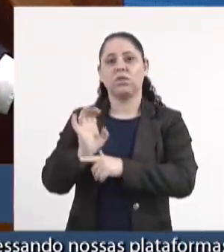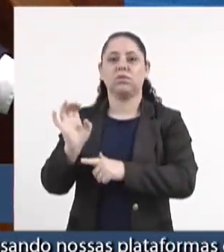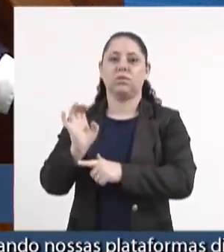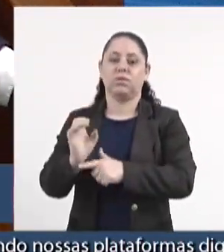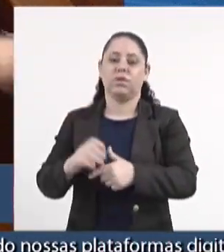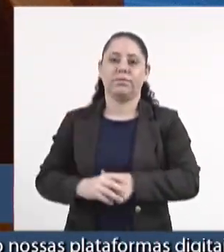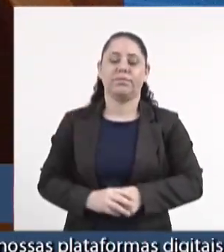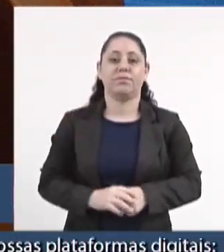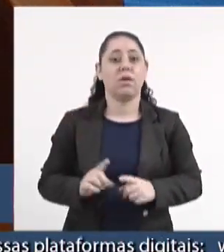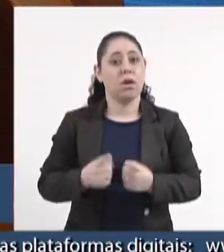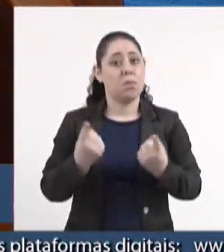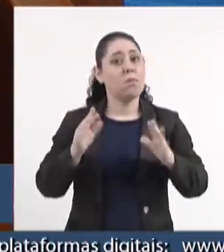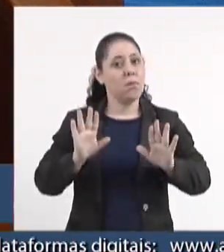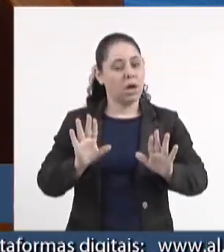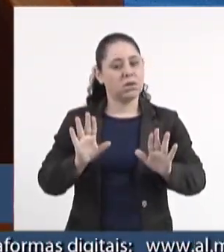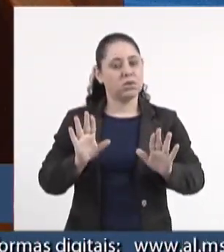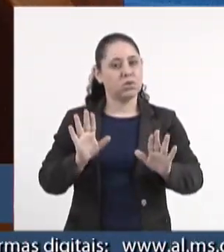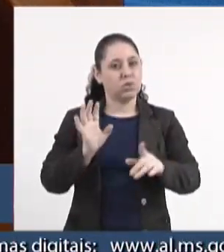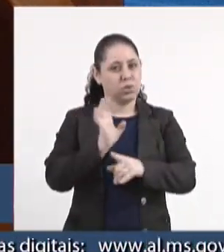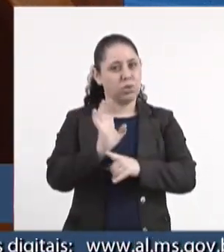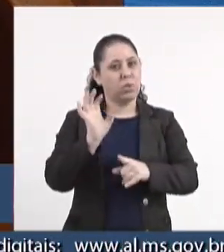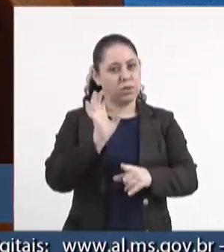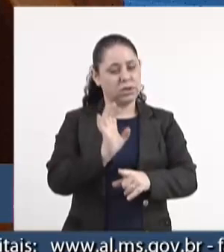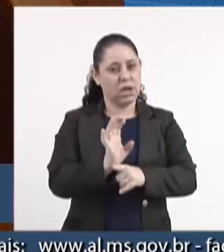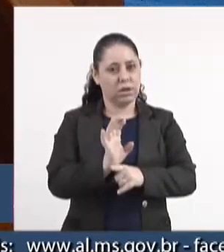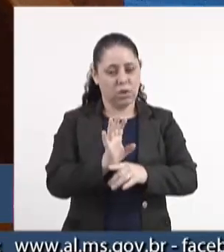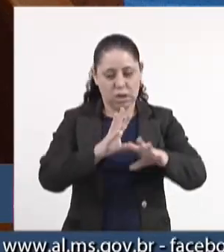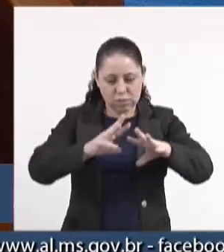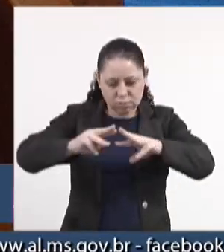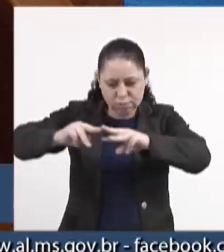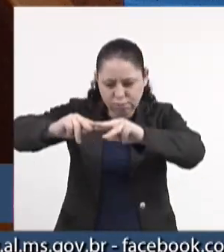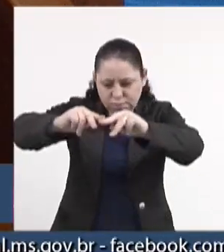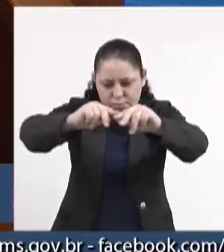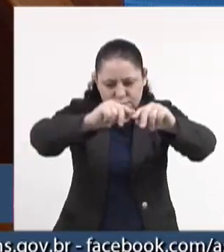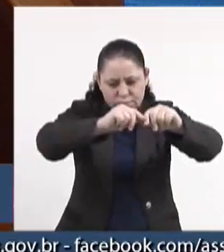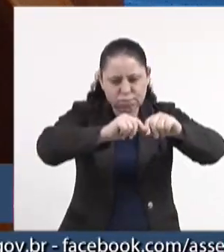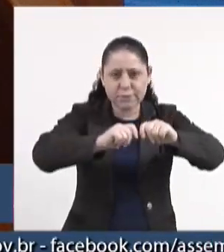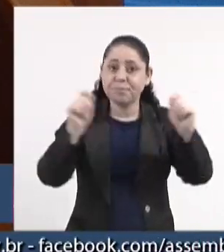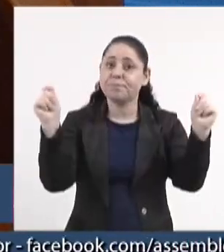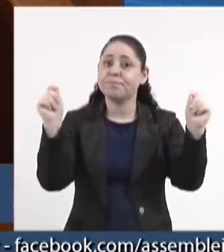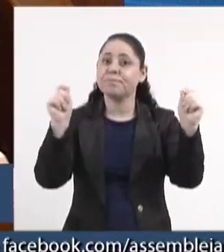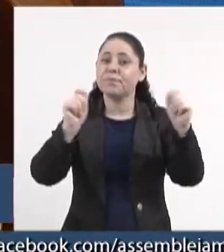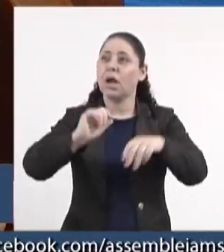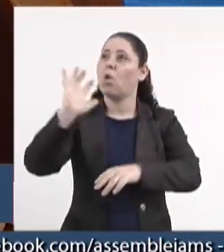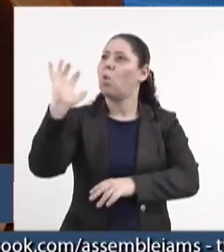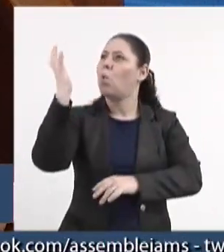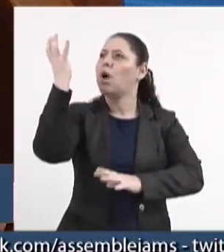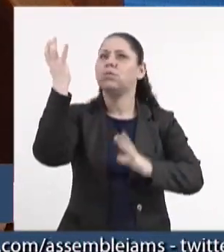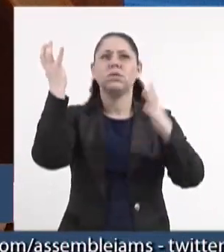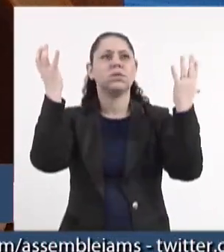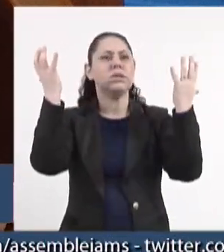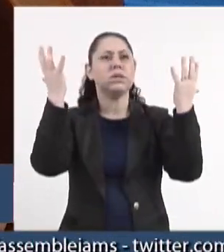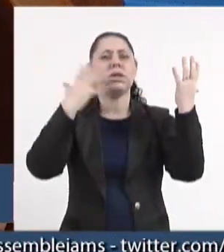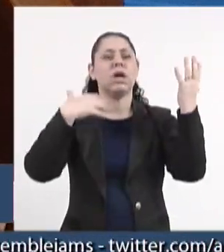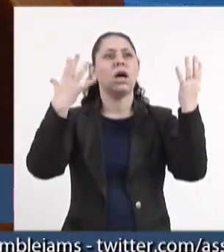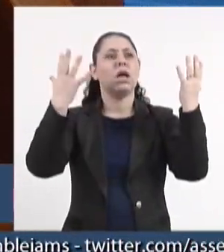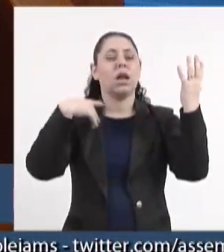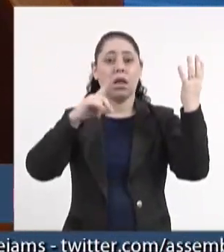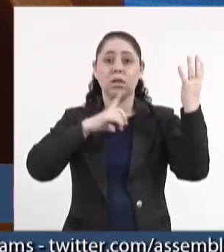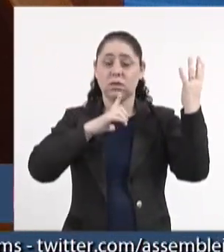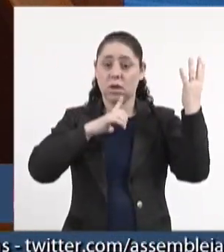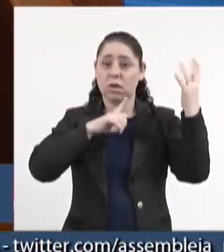estado. Mas um estado com o solo que nós temos, com o clima que nós temos, com